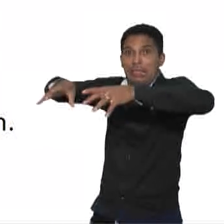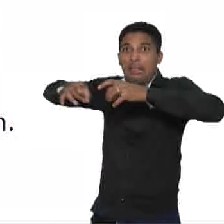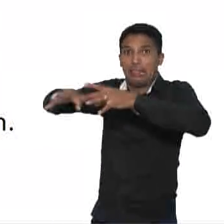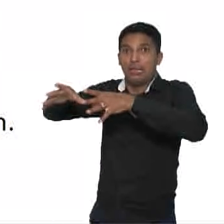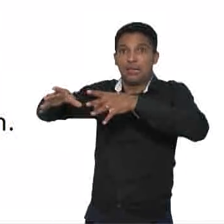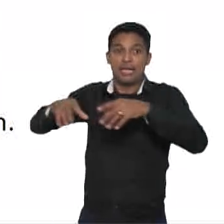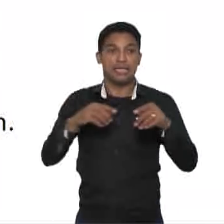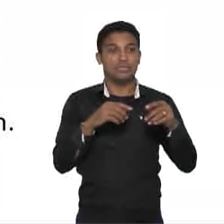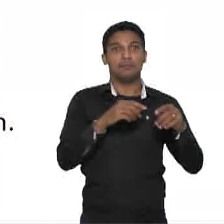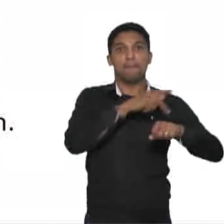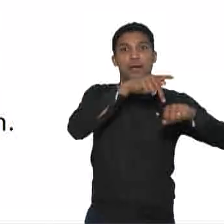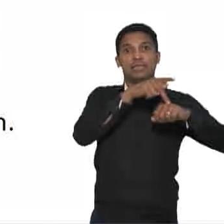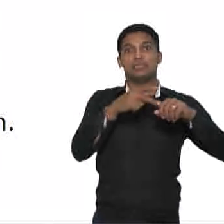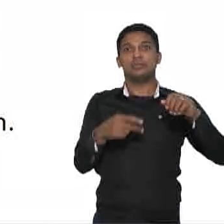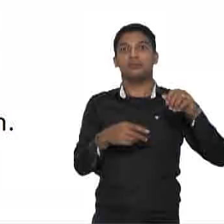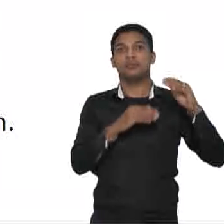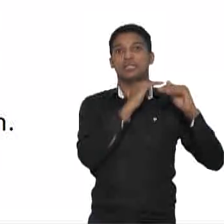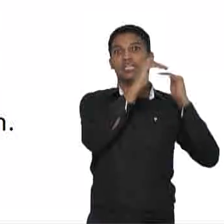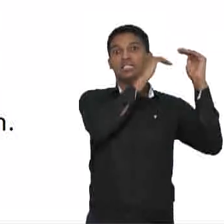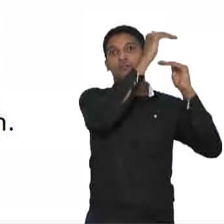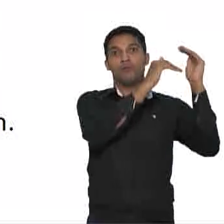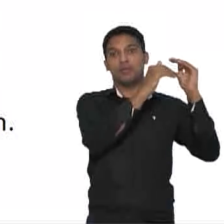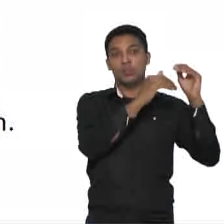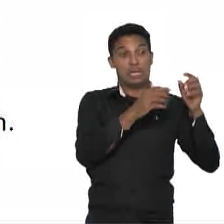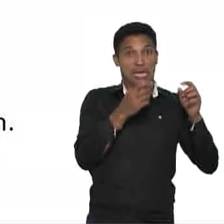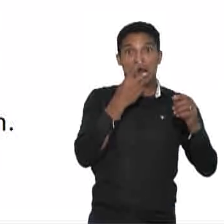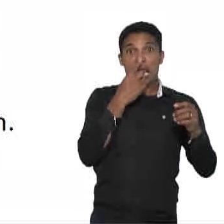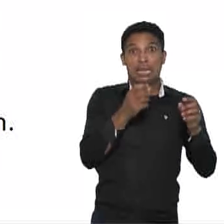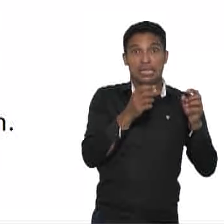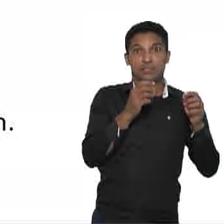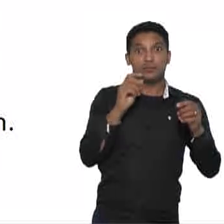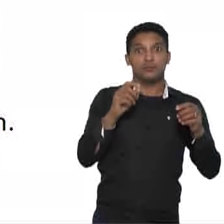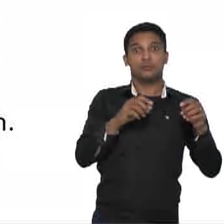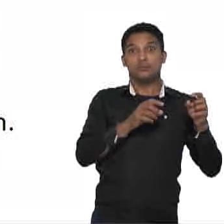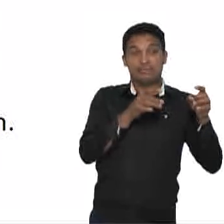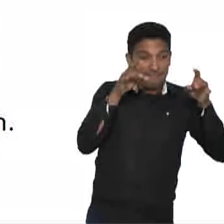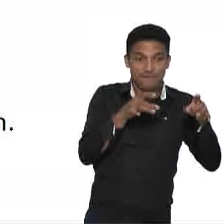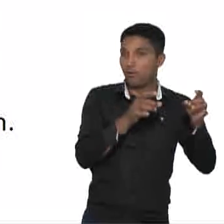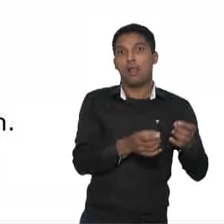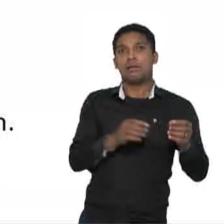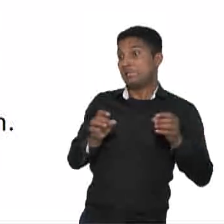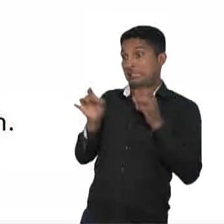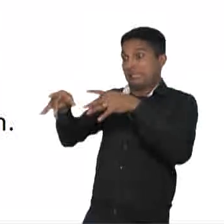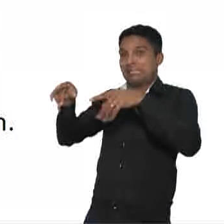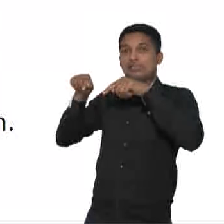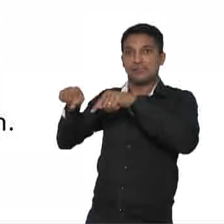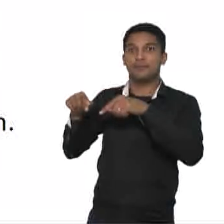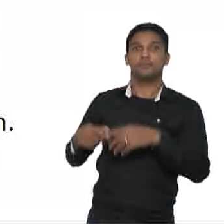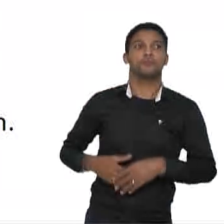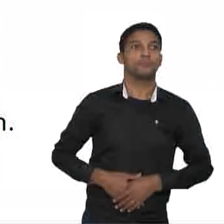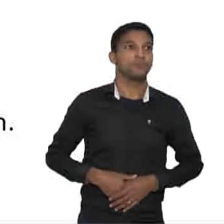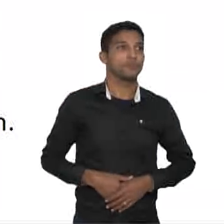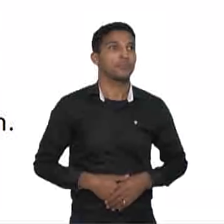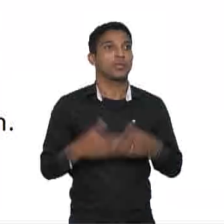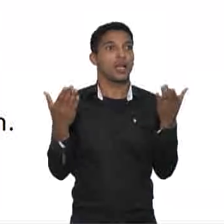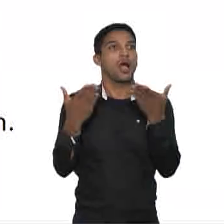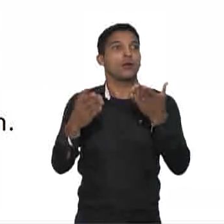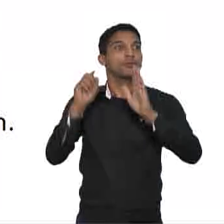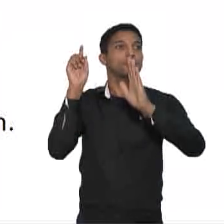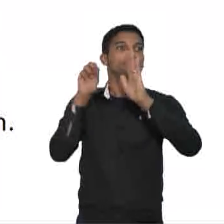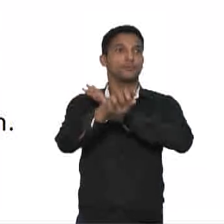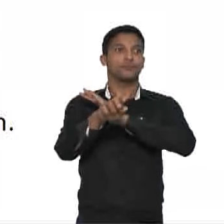ambiental é um reflexo da crise da sociedade do trabalho e do aumento das desigualdades sociais.